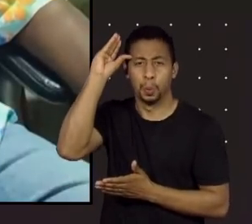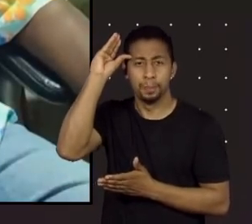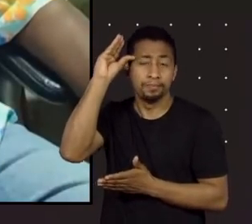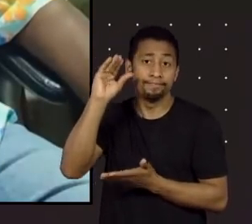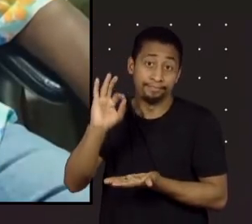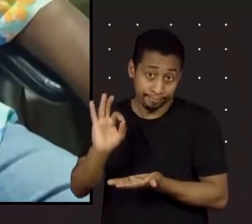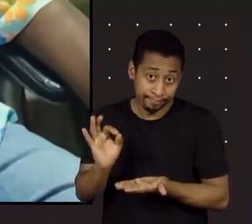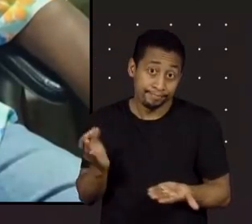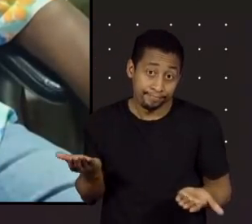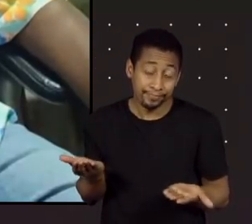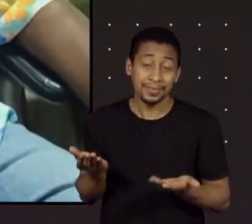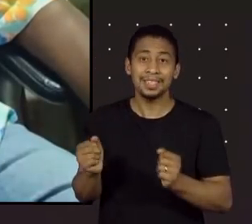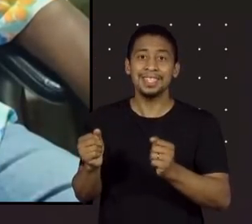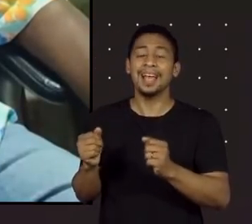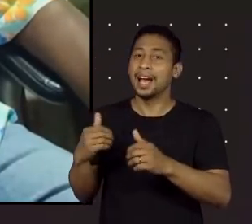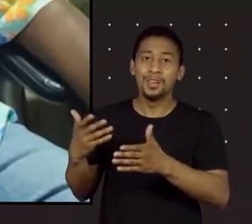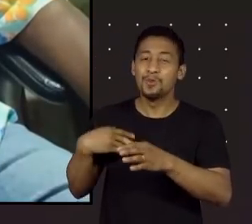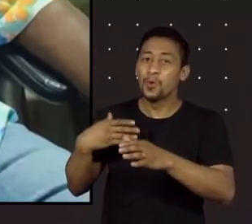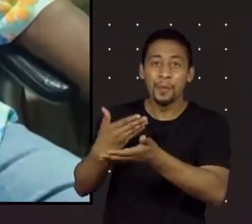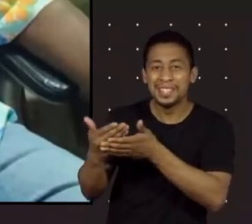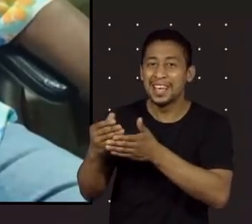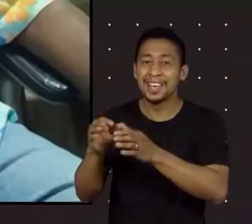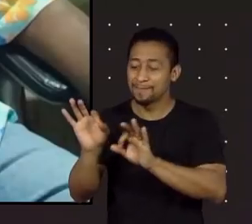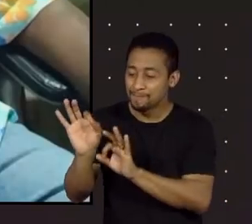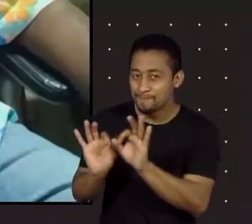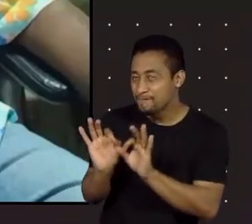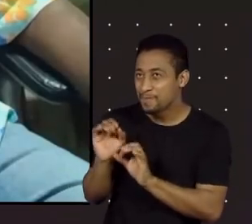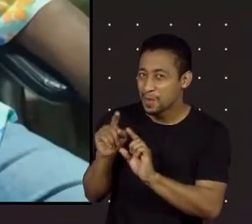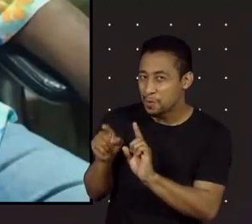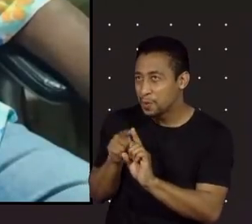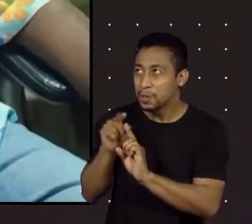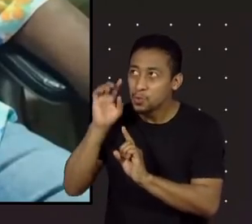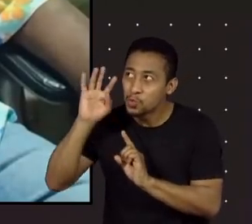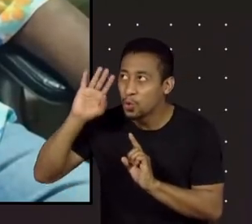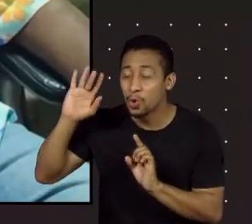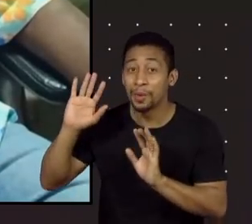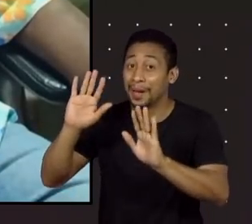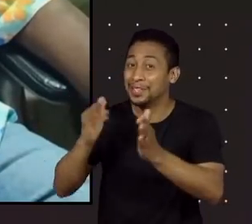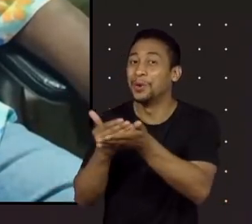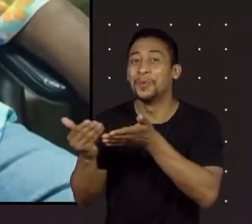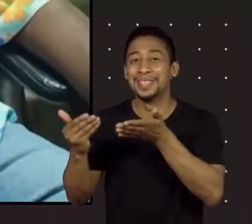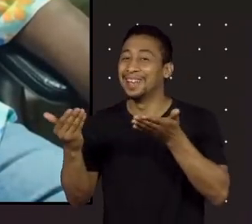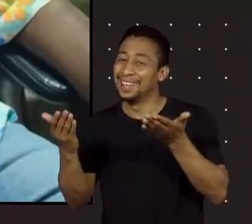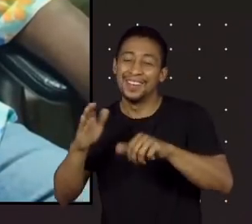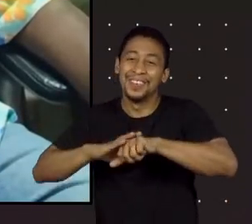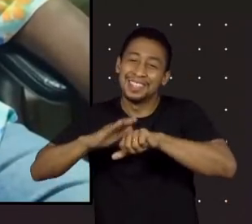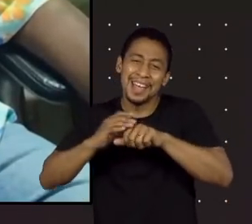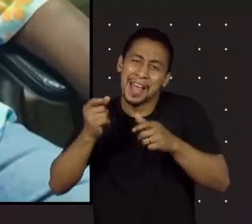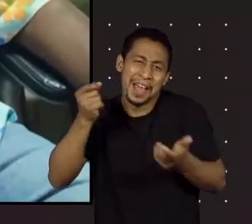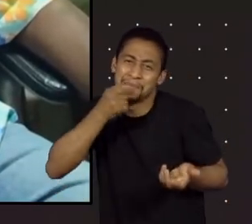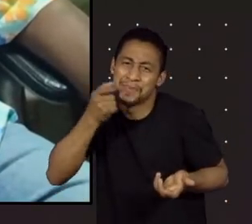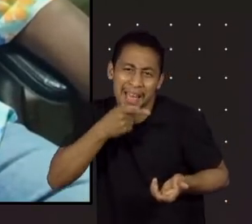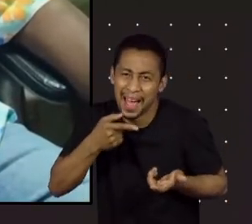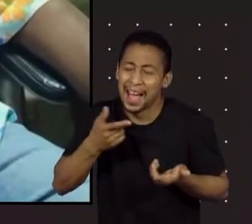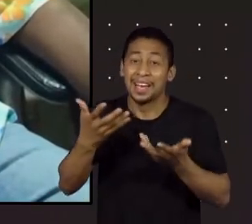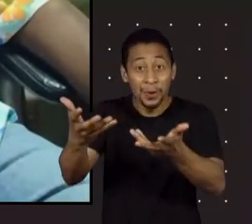e já estava cheio de planos já, mas já fazia minhas palhaçadas, né? Já tinha uma coisa de palhaço, de querer ser